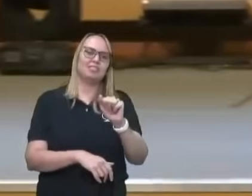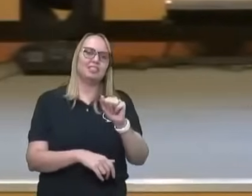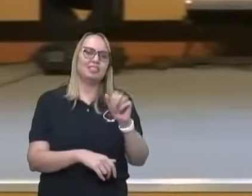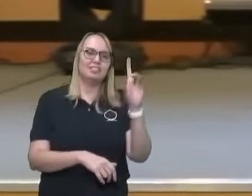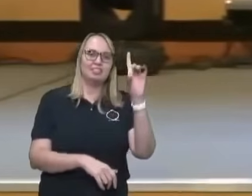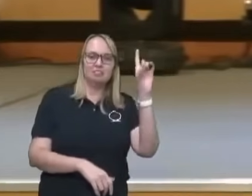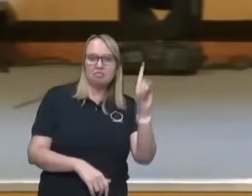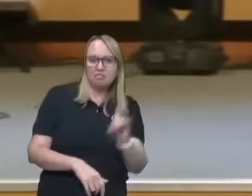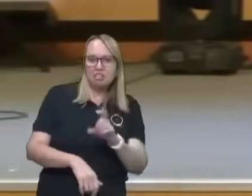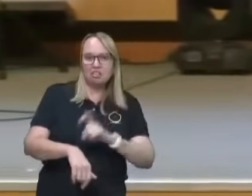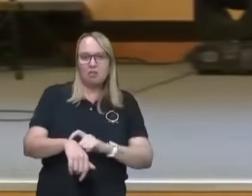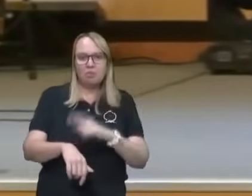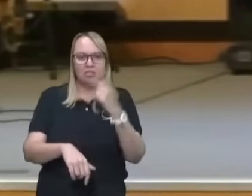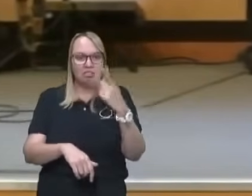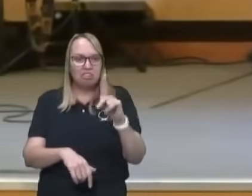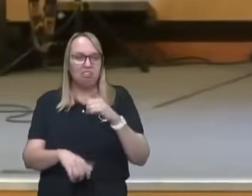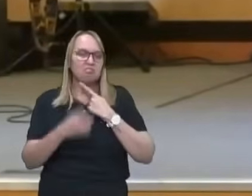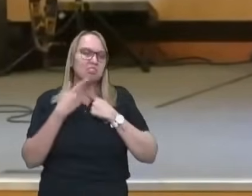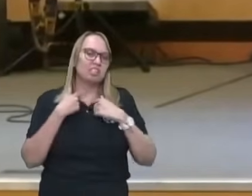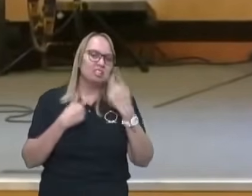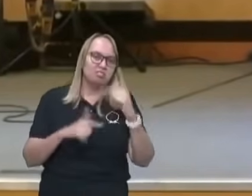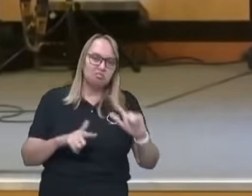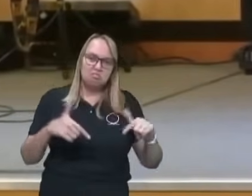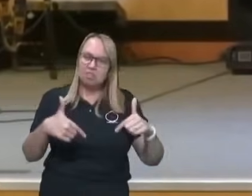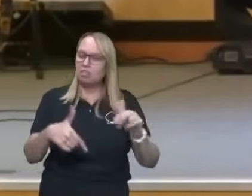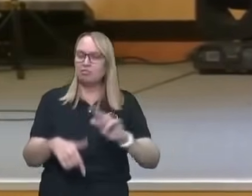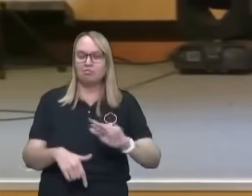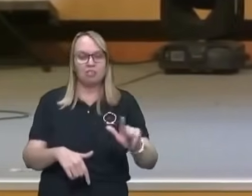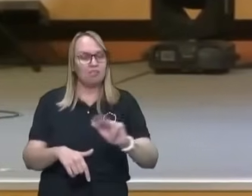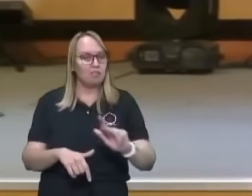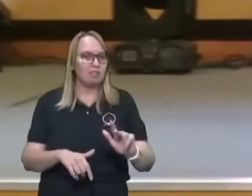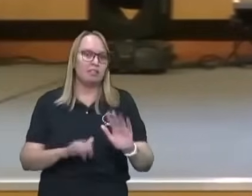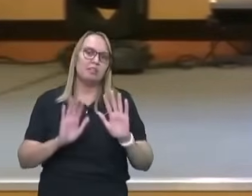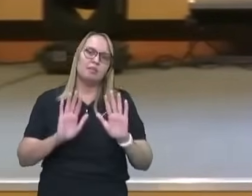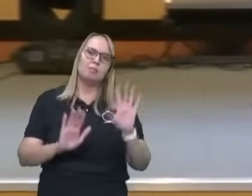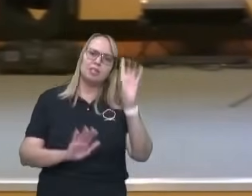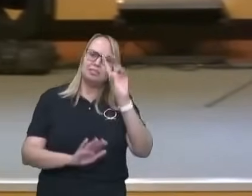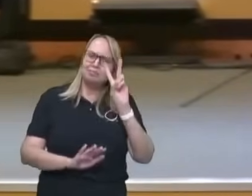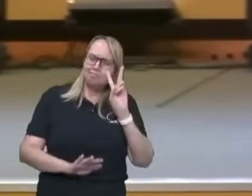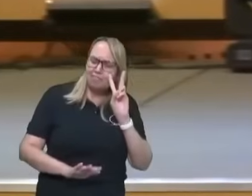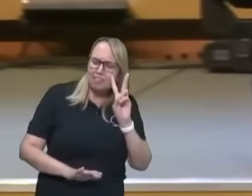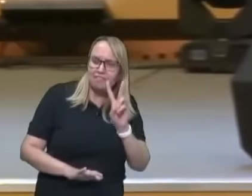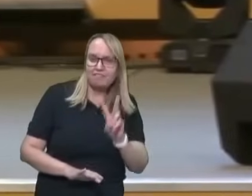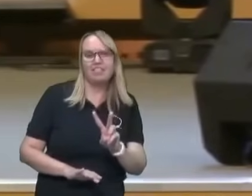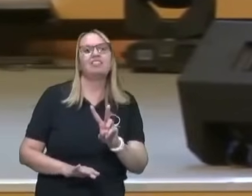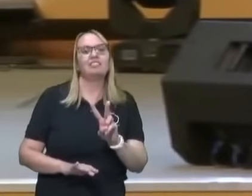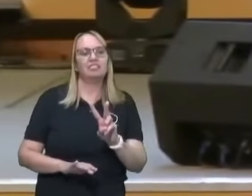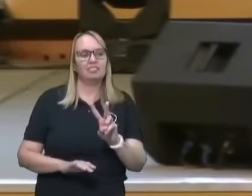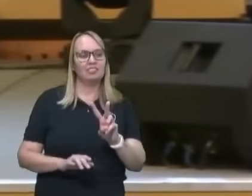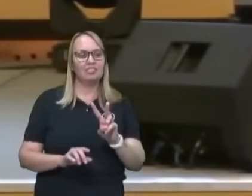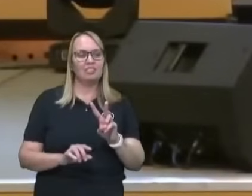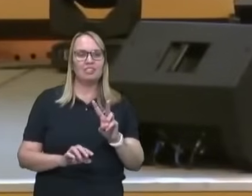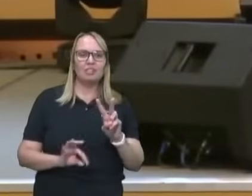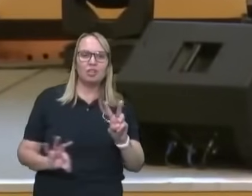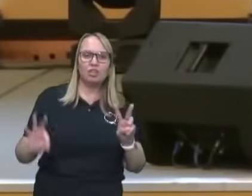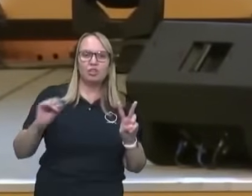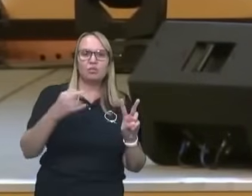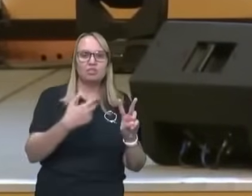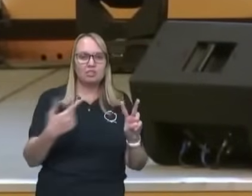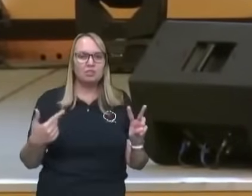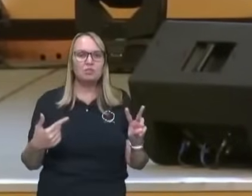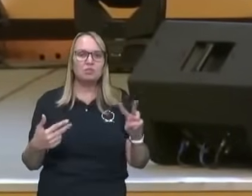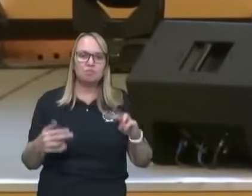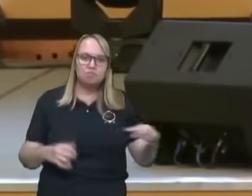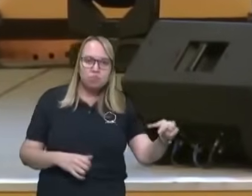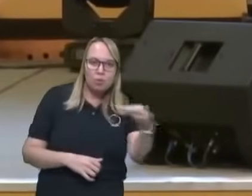você quer, ele não faz o que você quer, ele não trabalha como a gente quer, mas ele está vendo tudo, ele está olhando tudo, e ele tem solução para